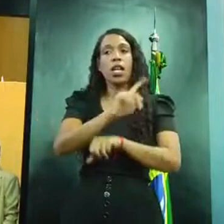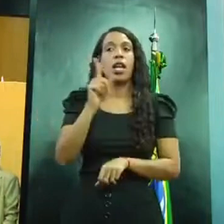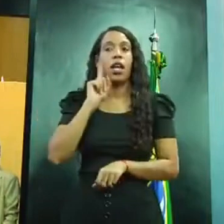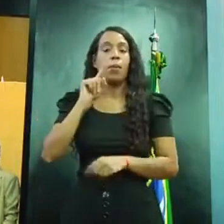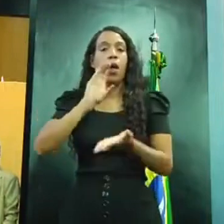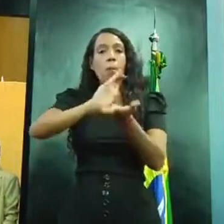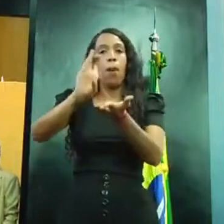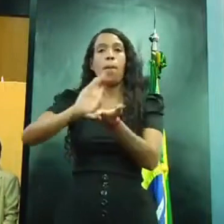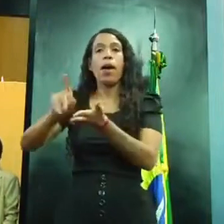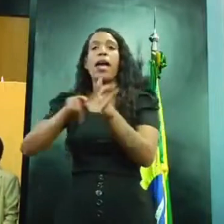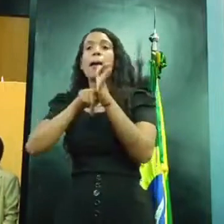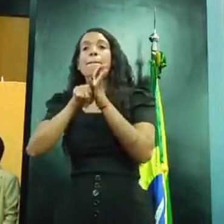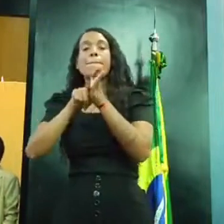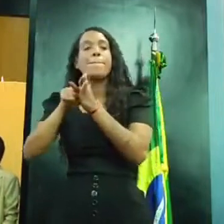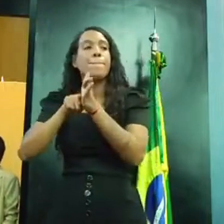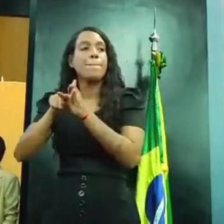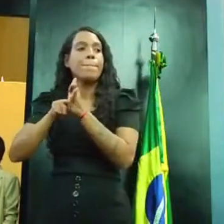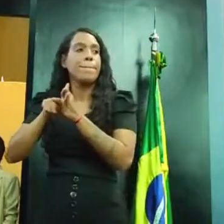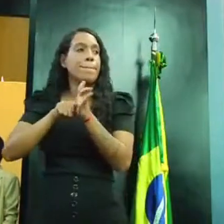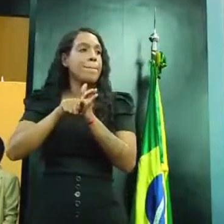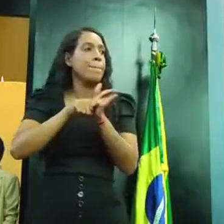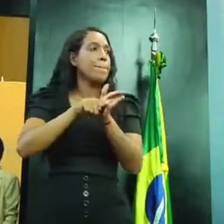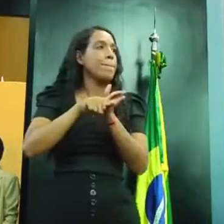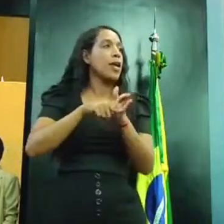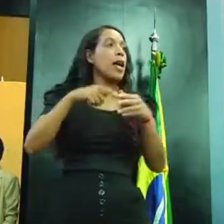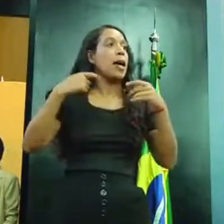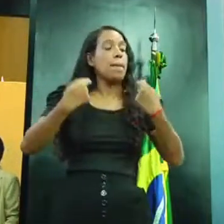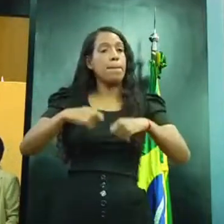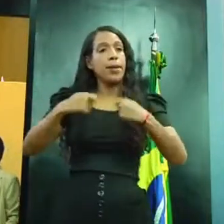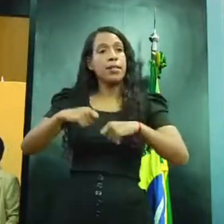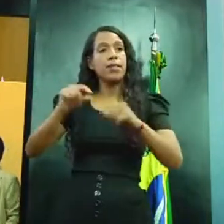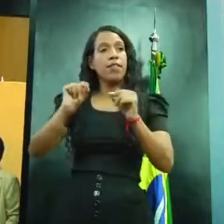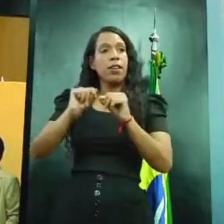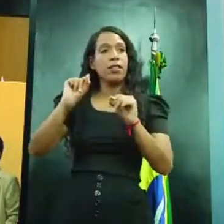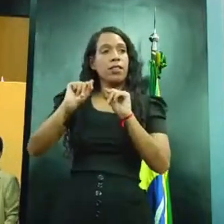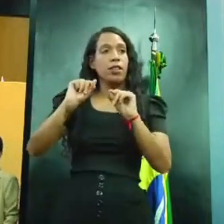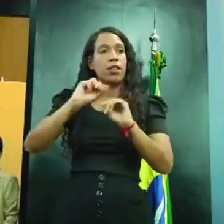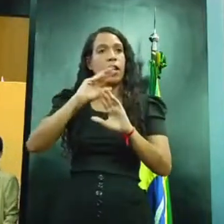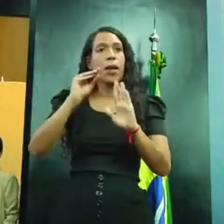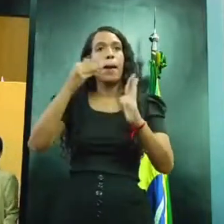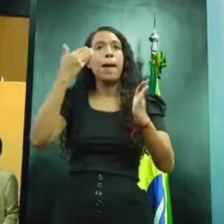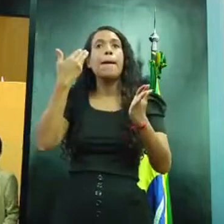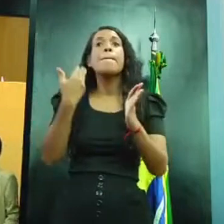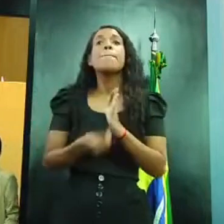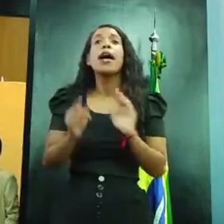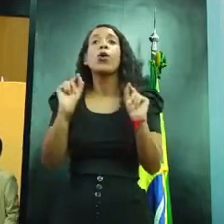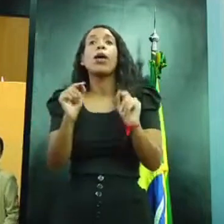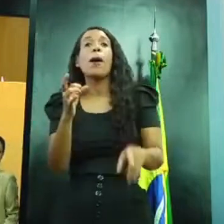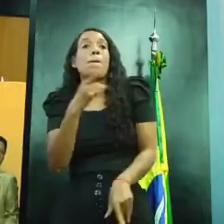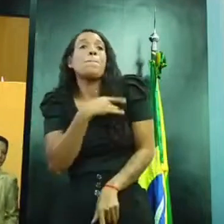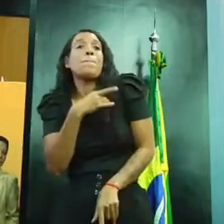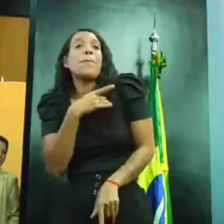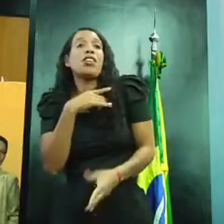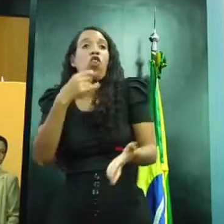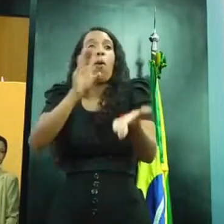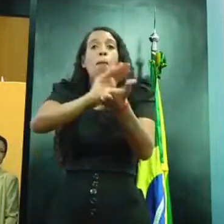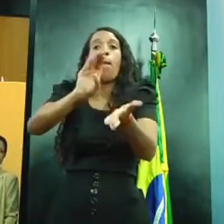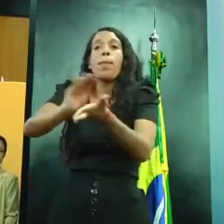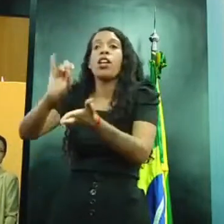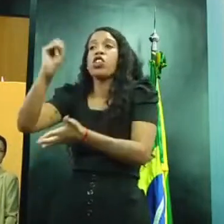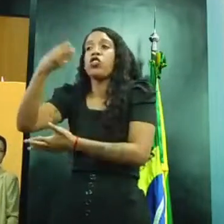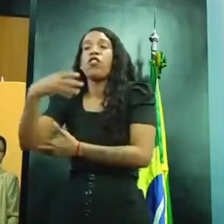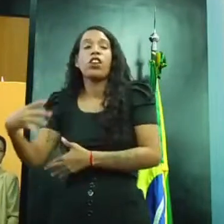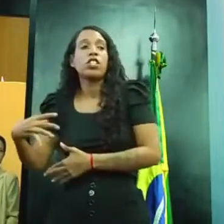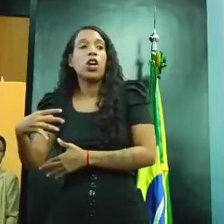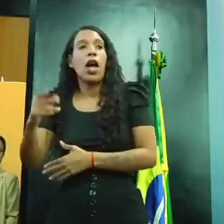investindo em pesquisa. E nós precisamos fazer com que o setor público, Vinícius, perca o medo de investir em inovação. Porque